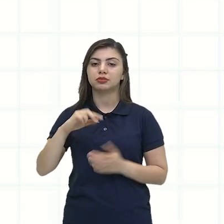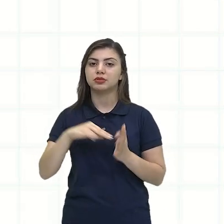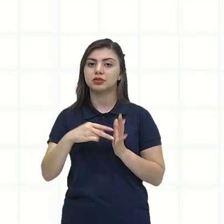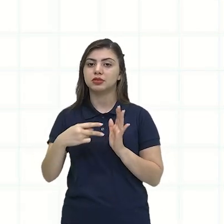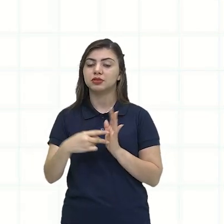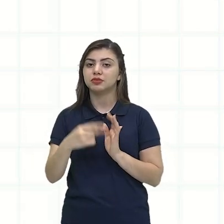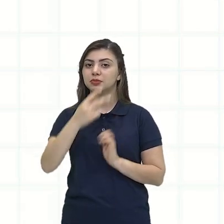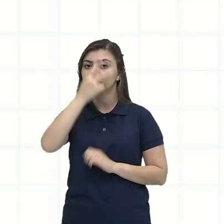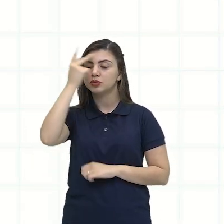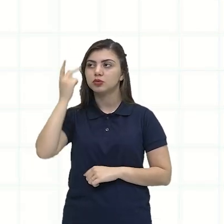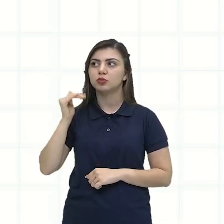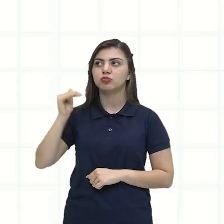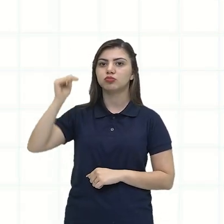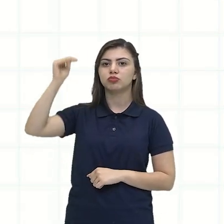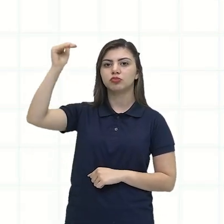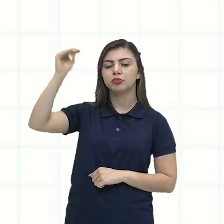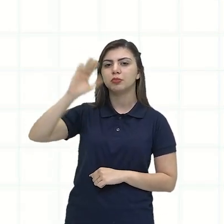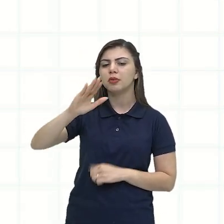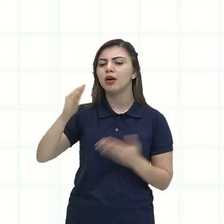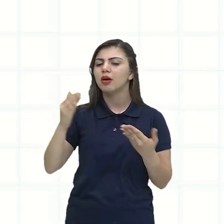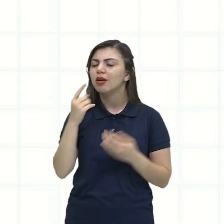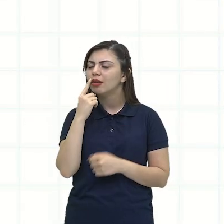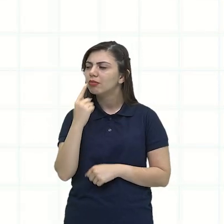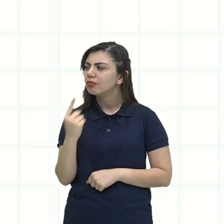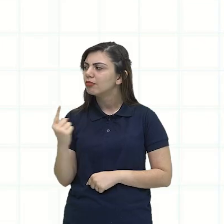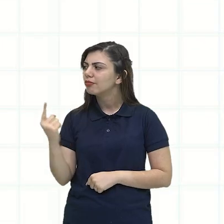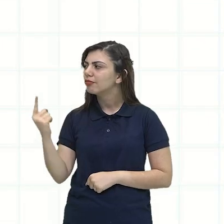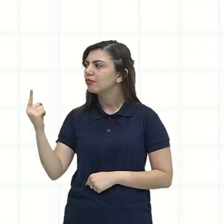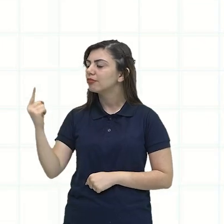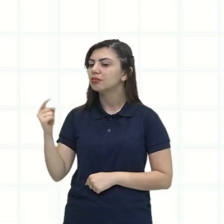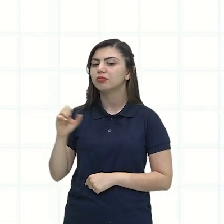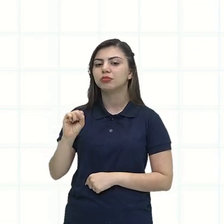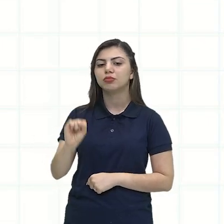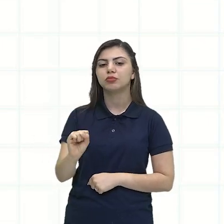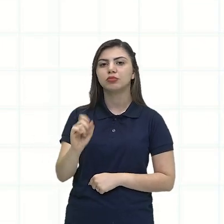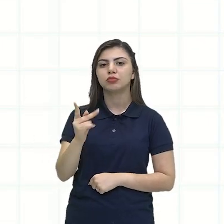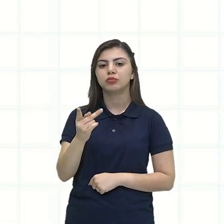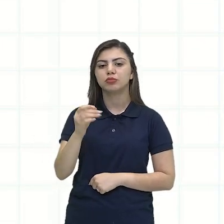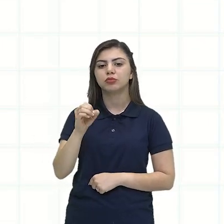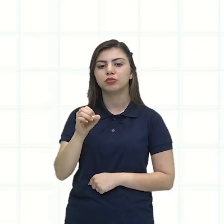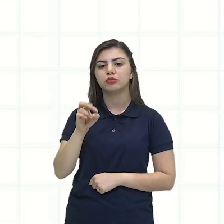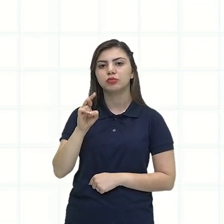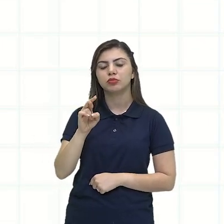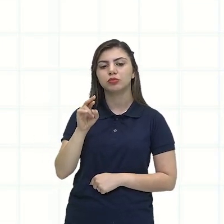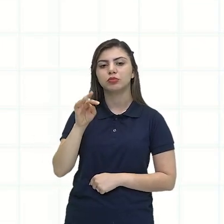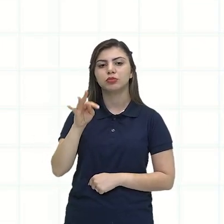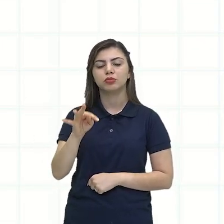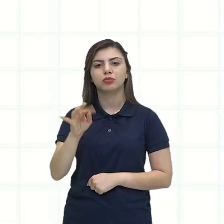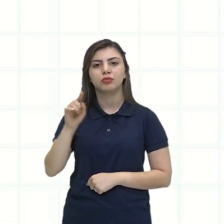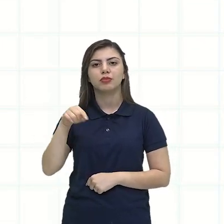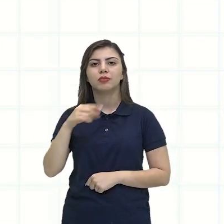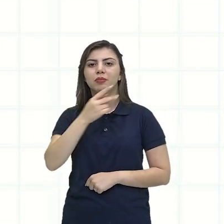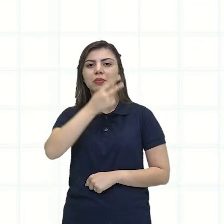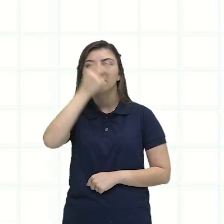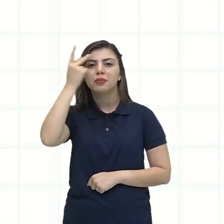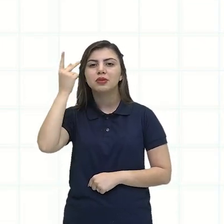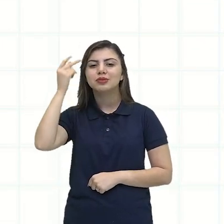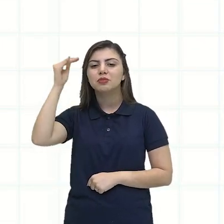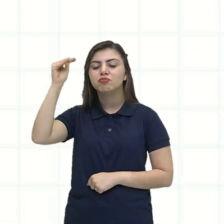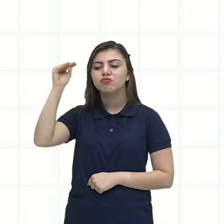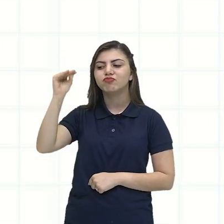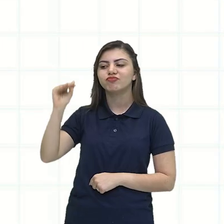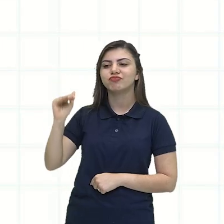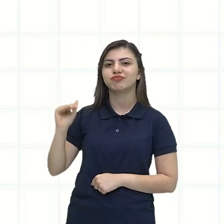é uma pessoa alta. Short, short, short. É uma pessoa